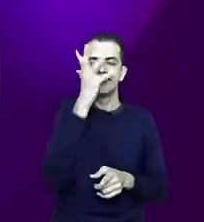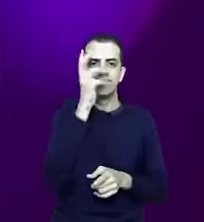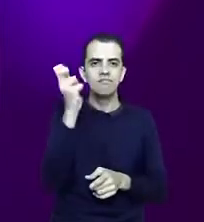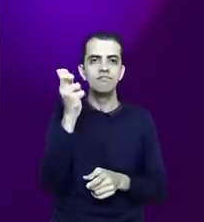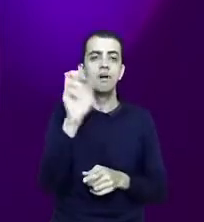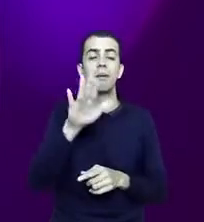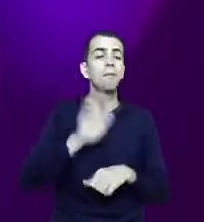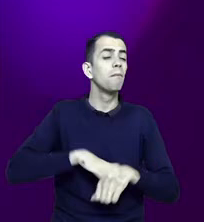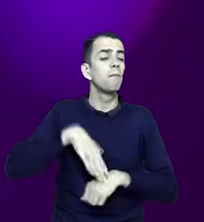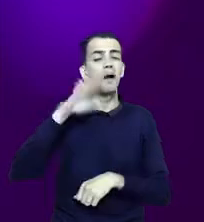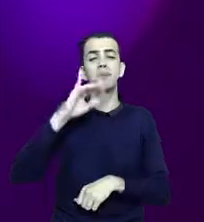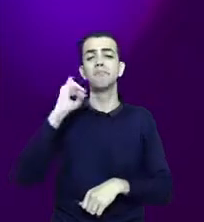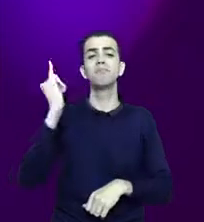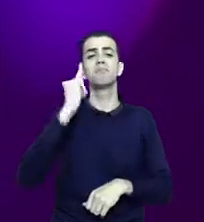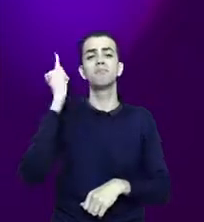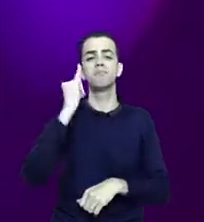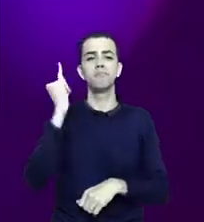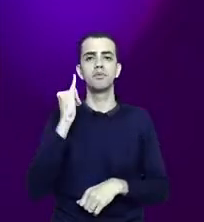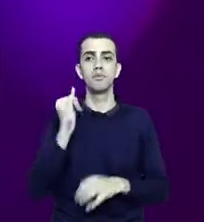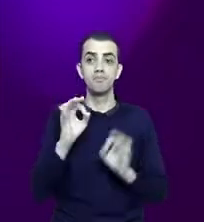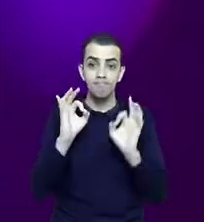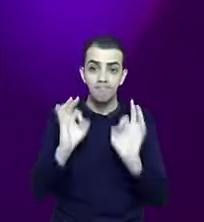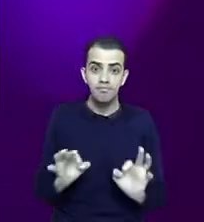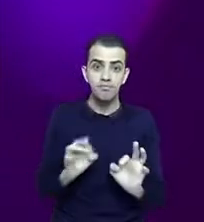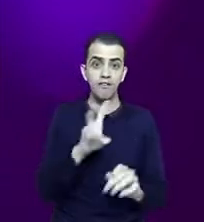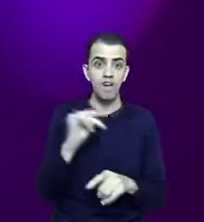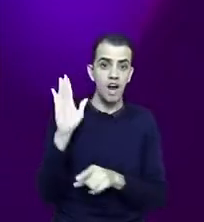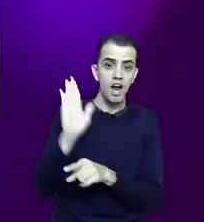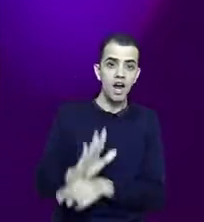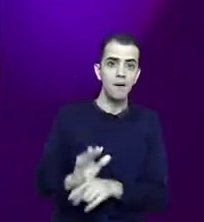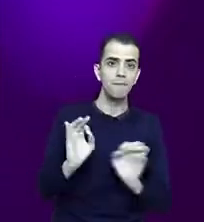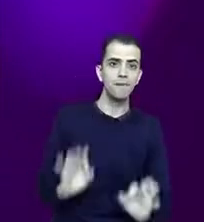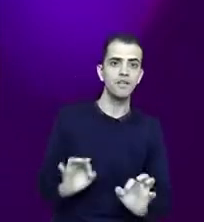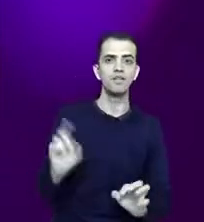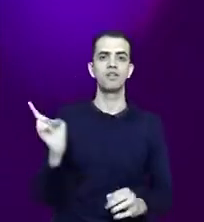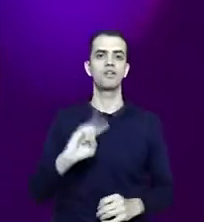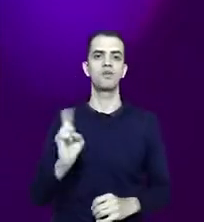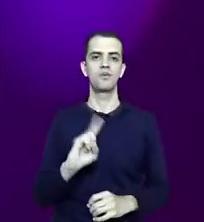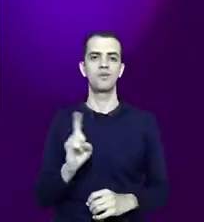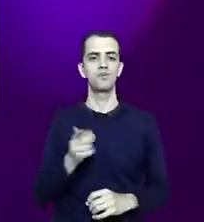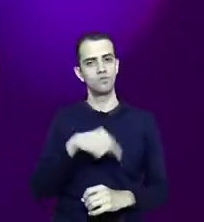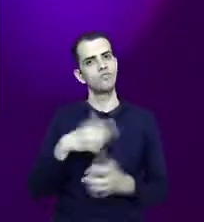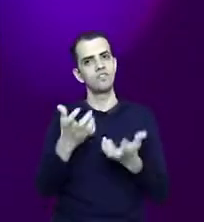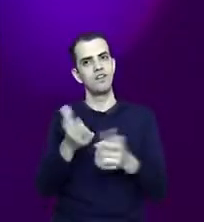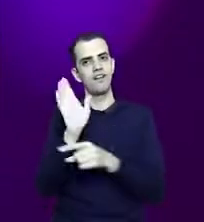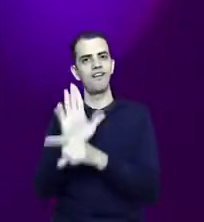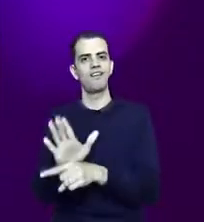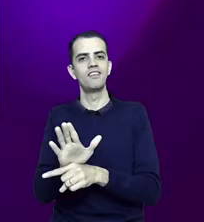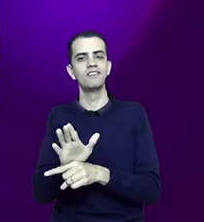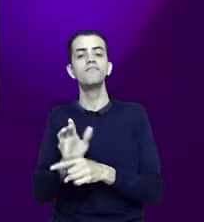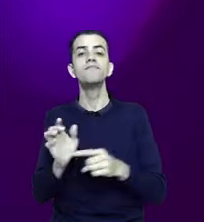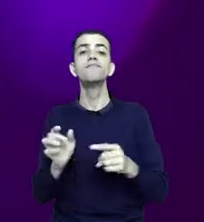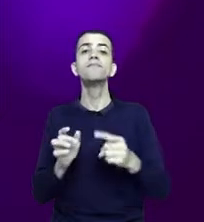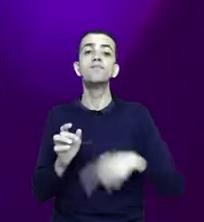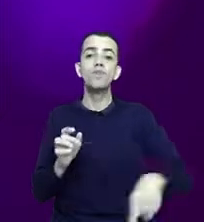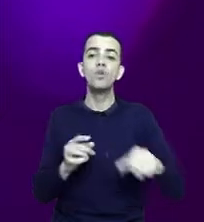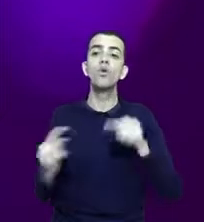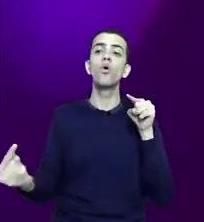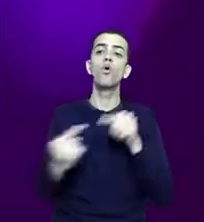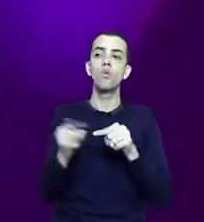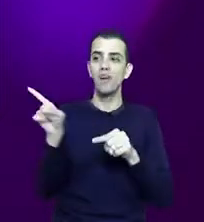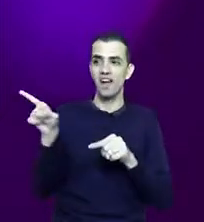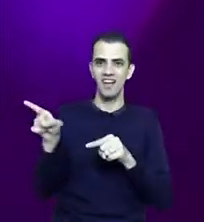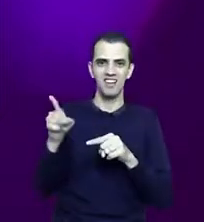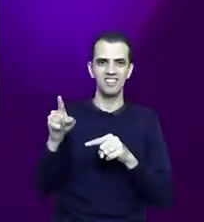mais importante é comprovar o real benefício e a gente poder reconhecer em que situações que esse método seria adequado, para